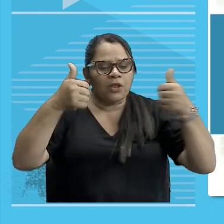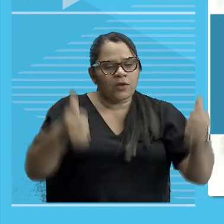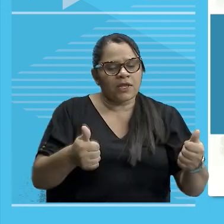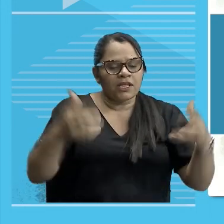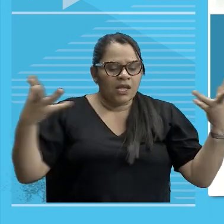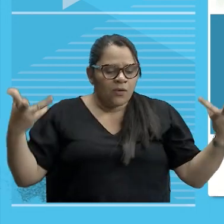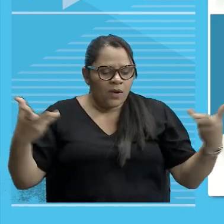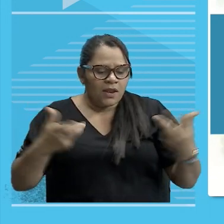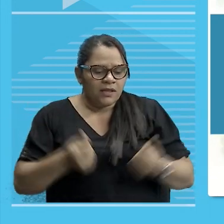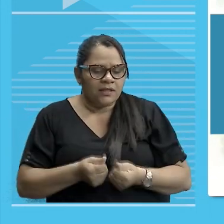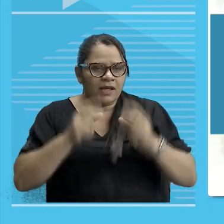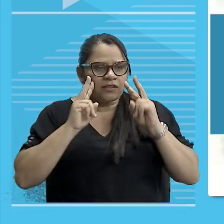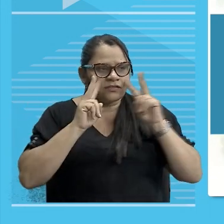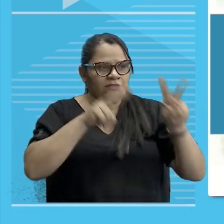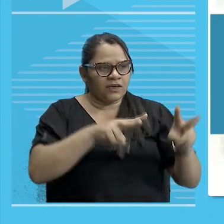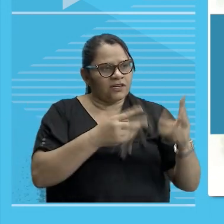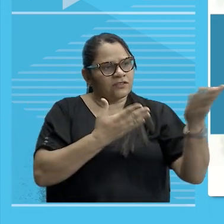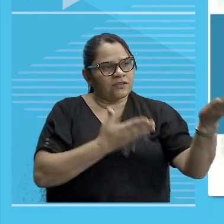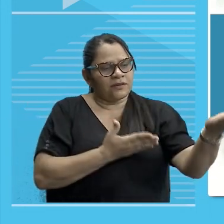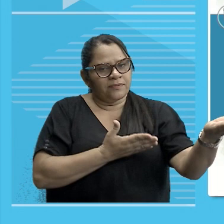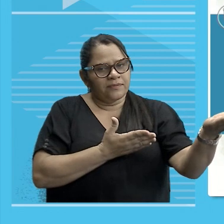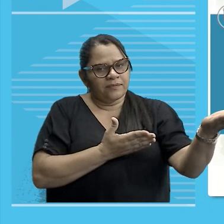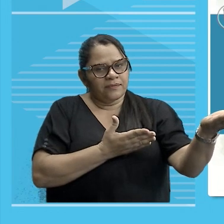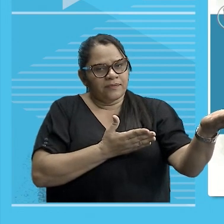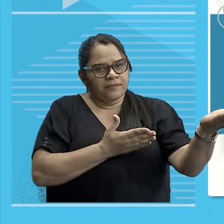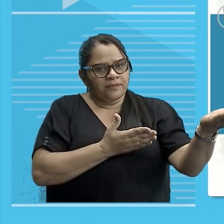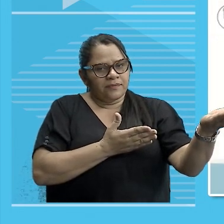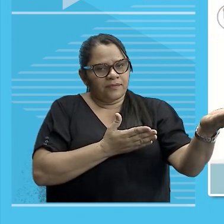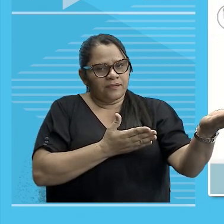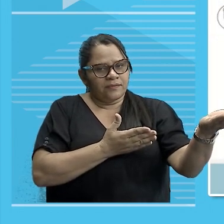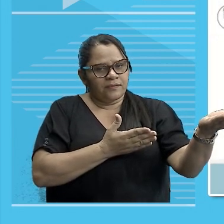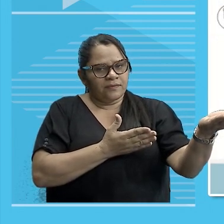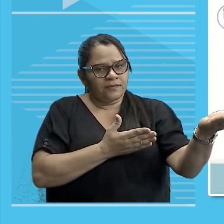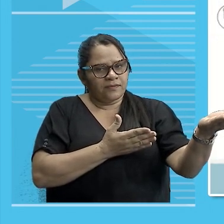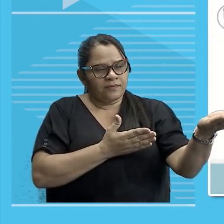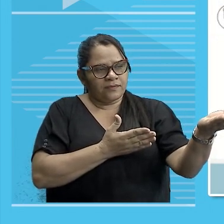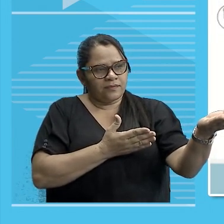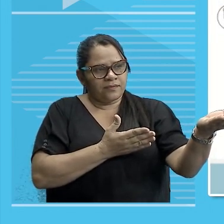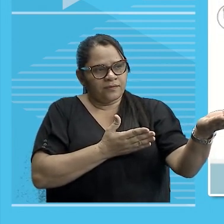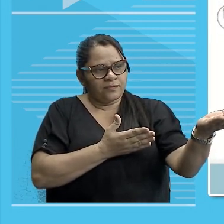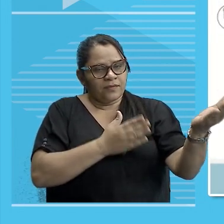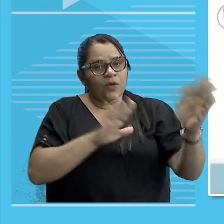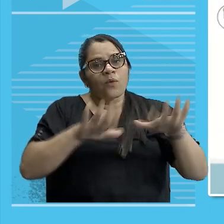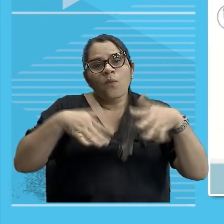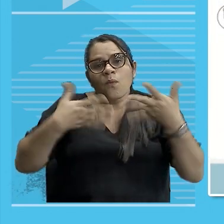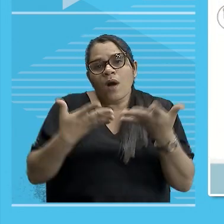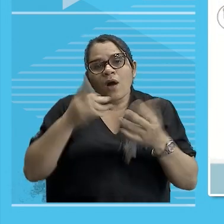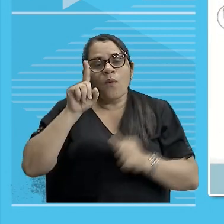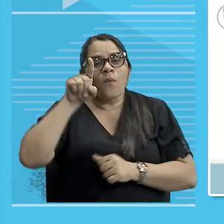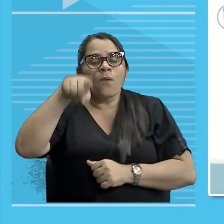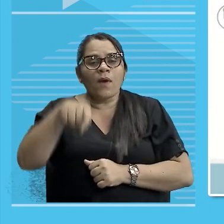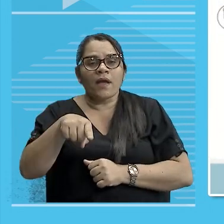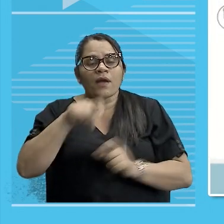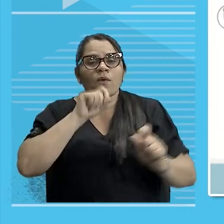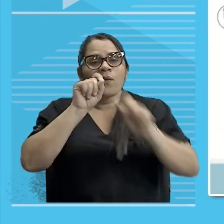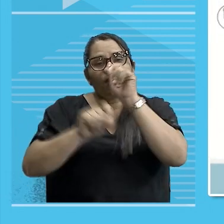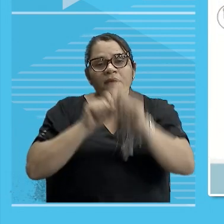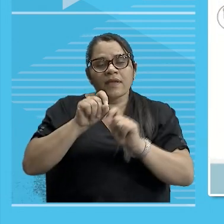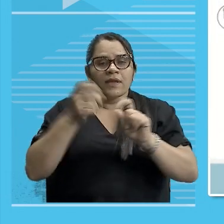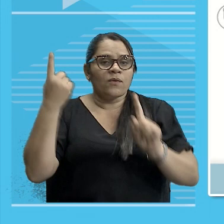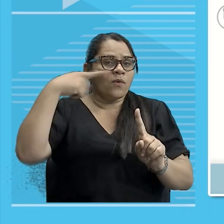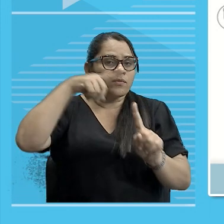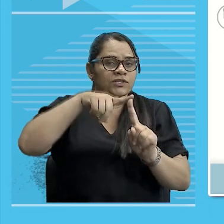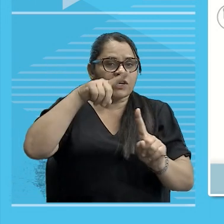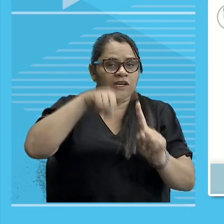Vamos focar aqui meu querido Rafael para que nós possamos entender o Qual é o objetivo